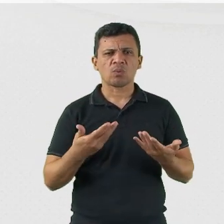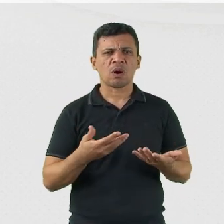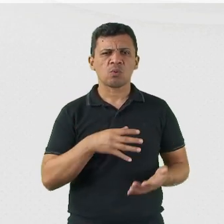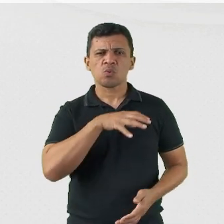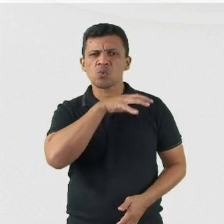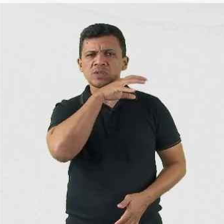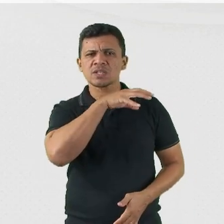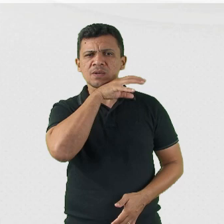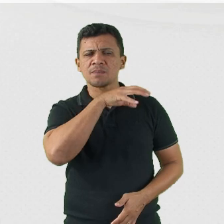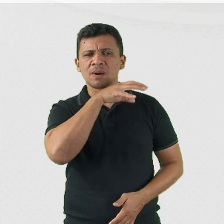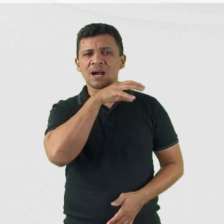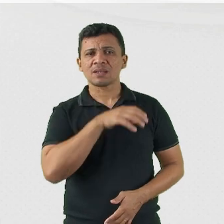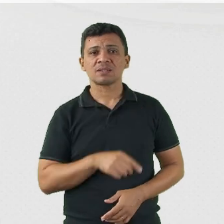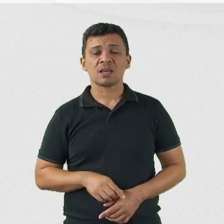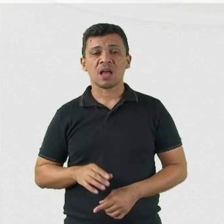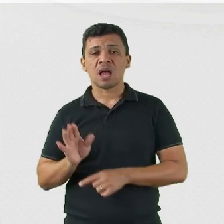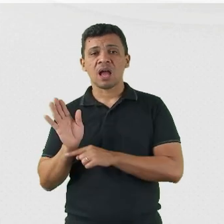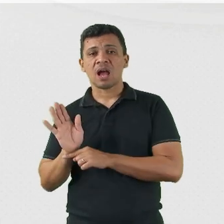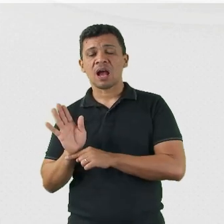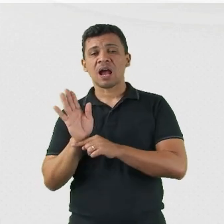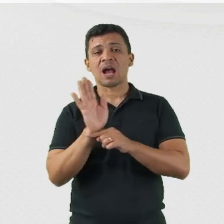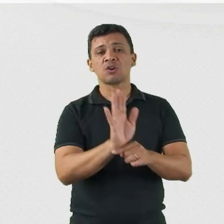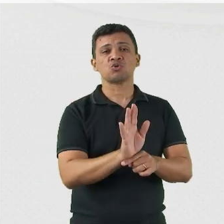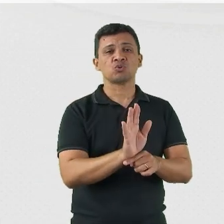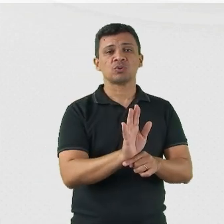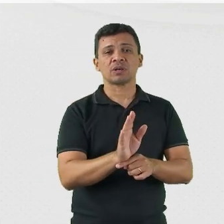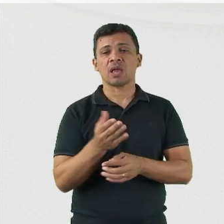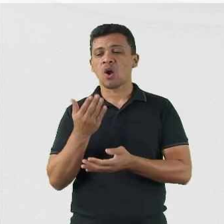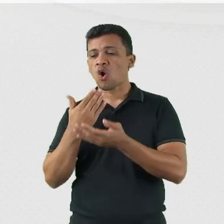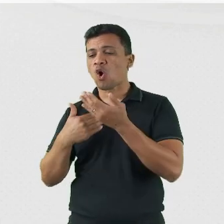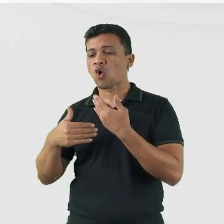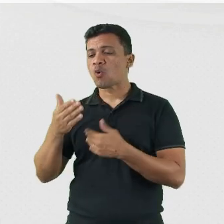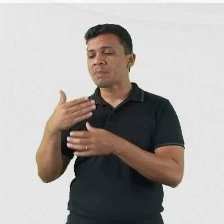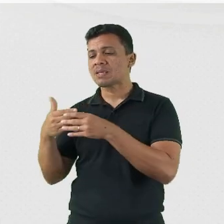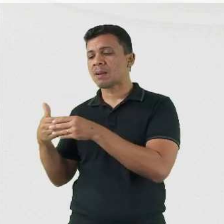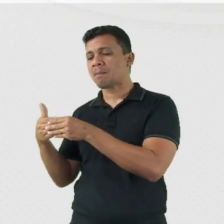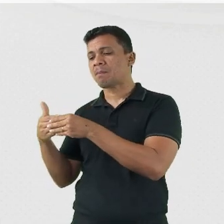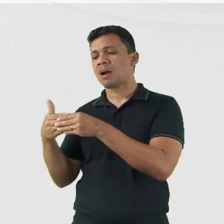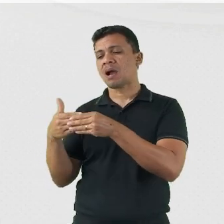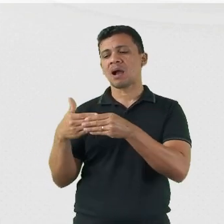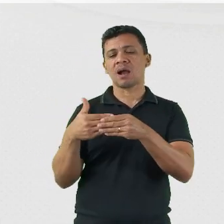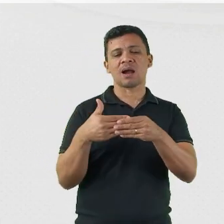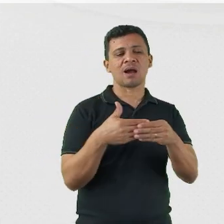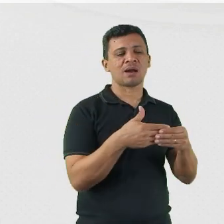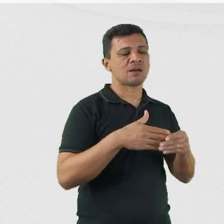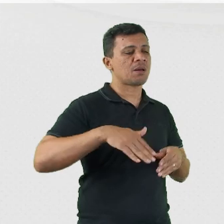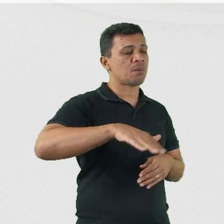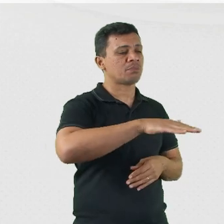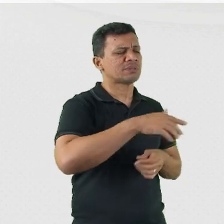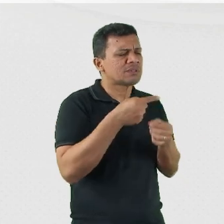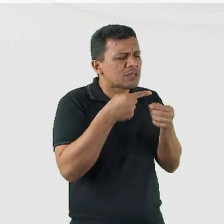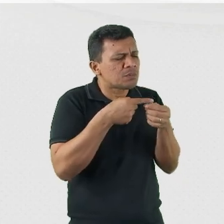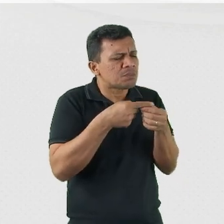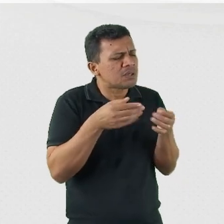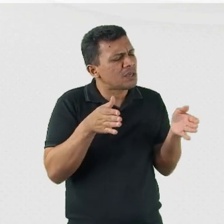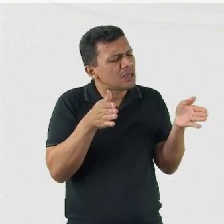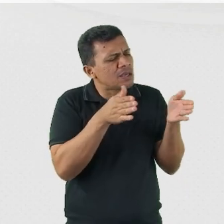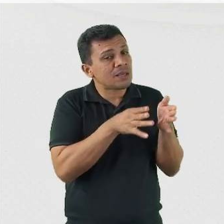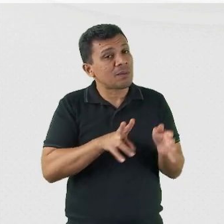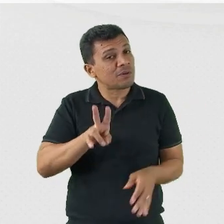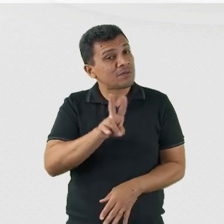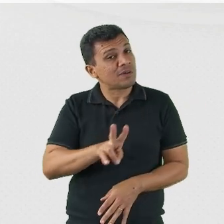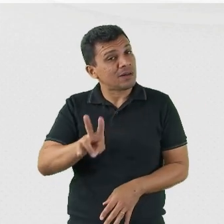Quais os animais ajudam a mover comida de fazendas para pequenas cidades, para